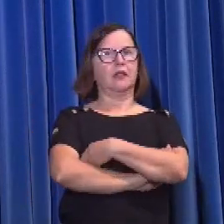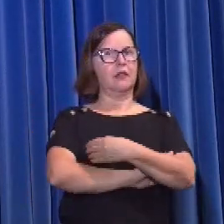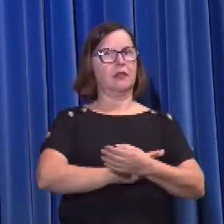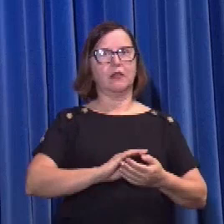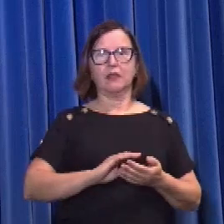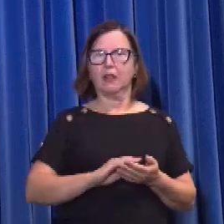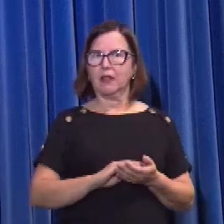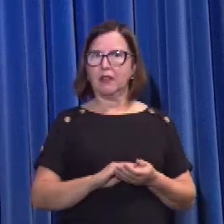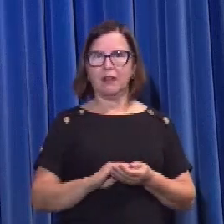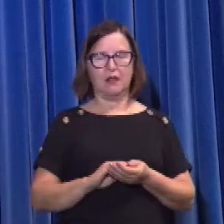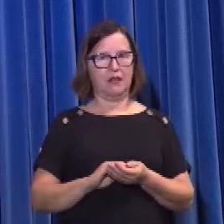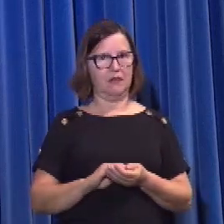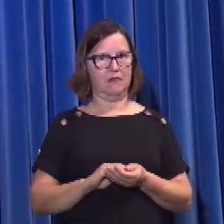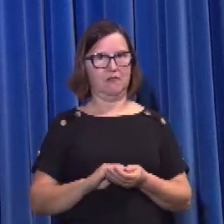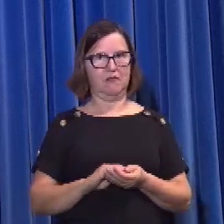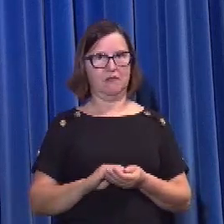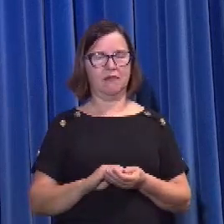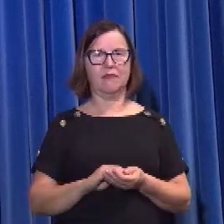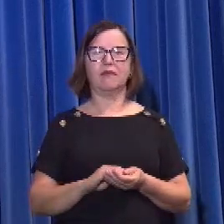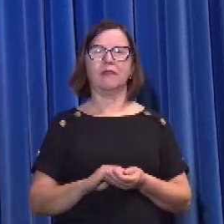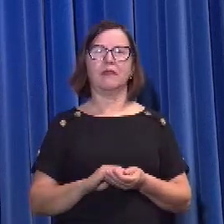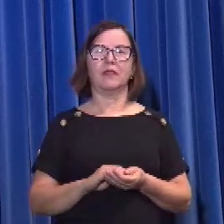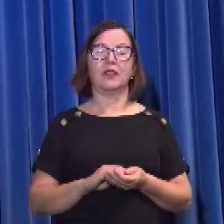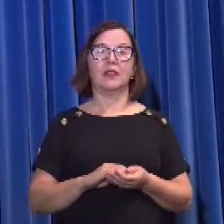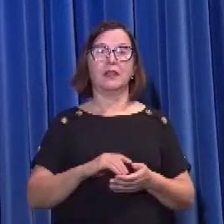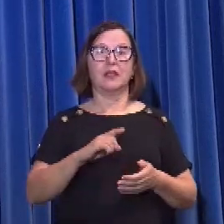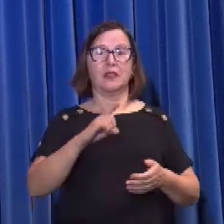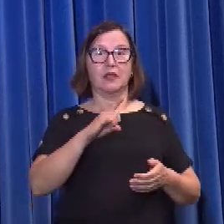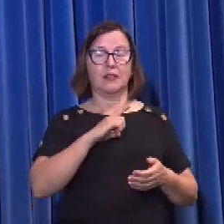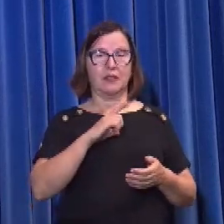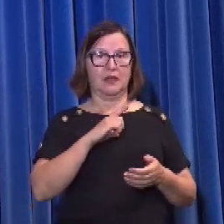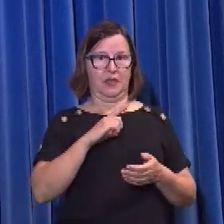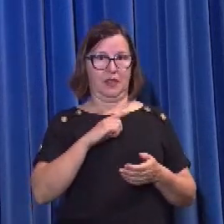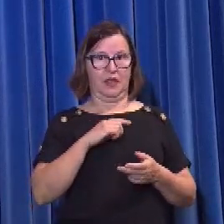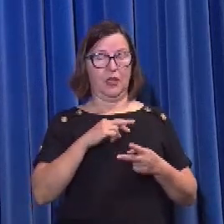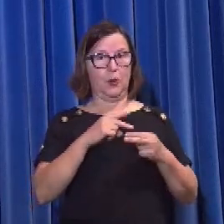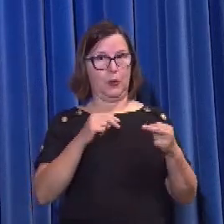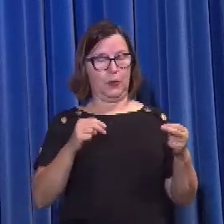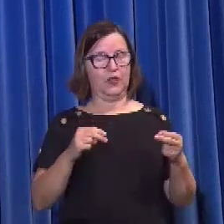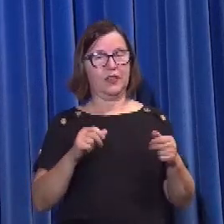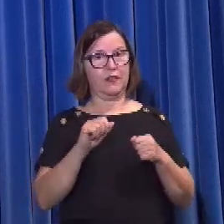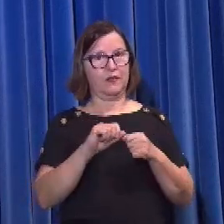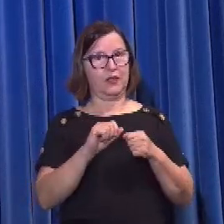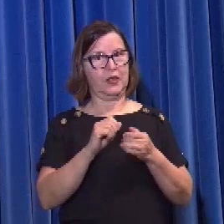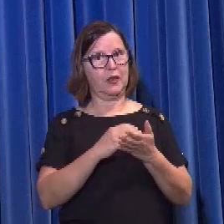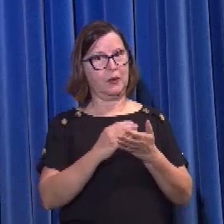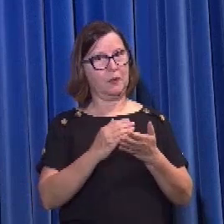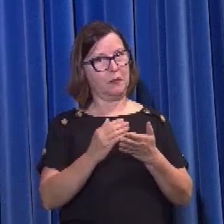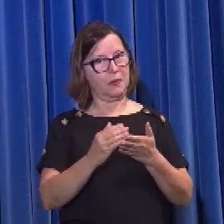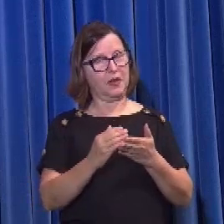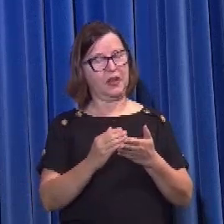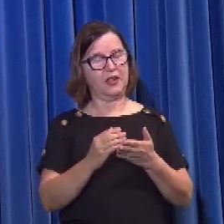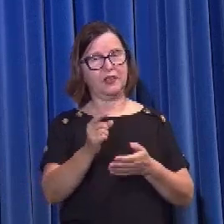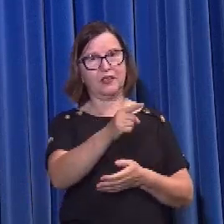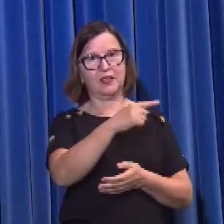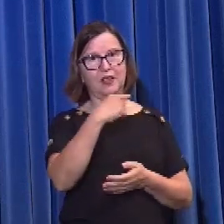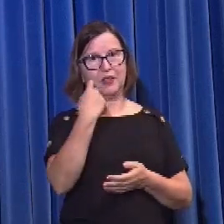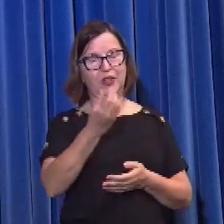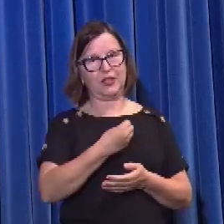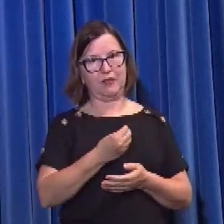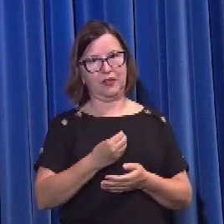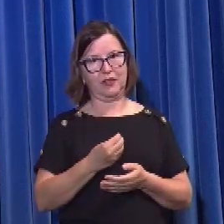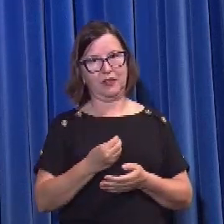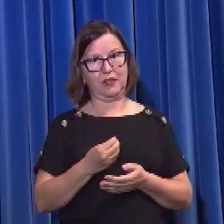Existem certas disciplinas que fazem parte da nossa vida. E uma característica é nós perseverarmos.